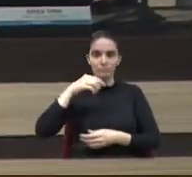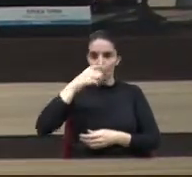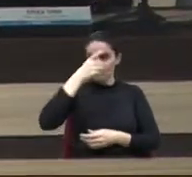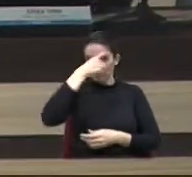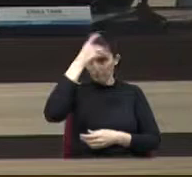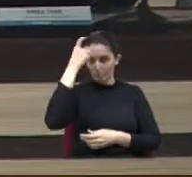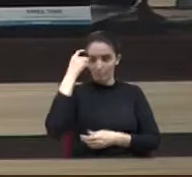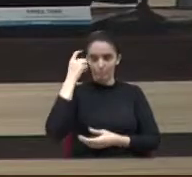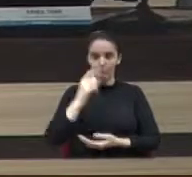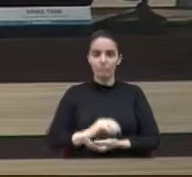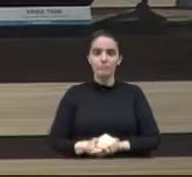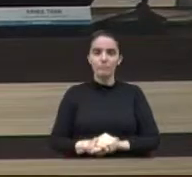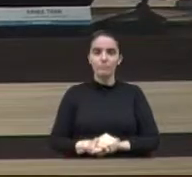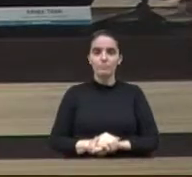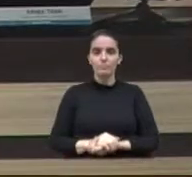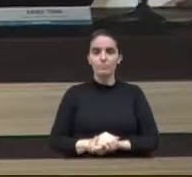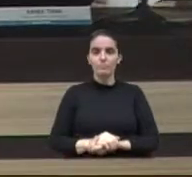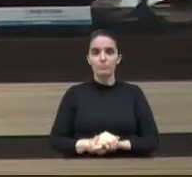Xavier.